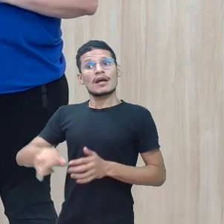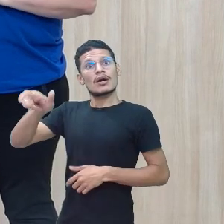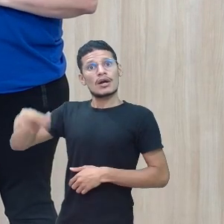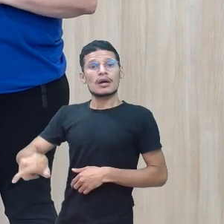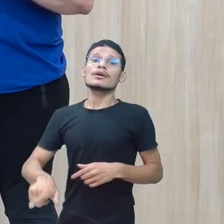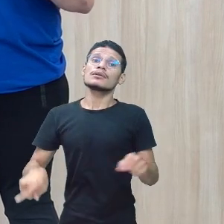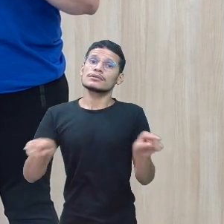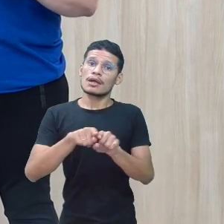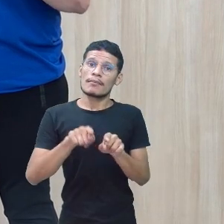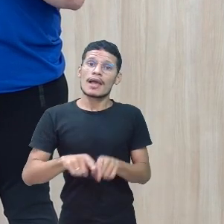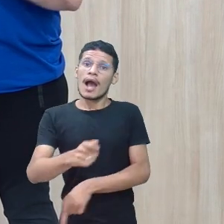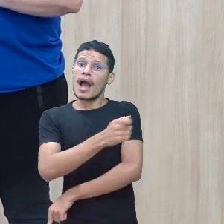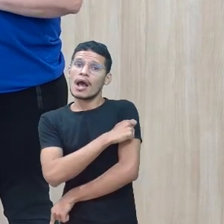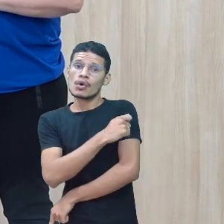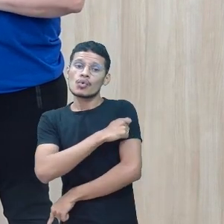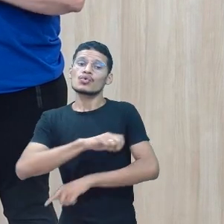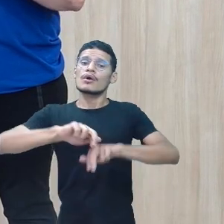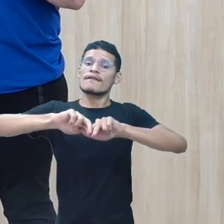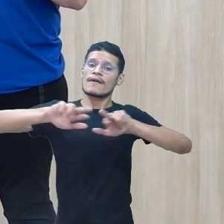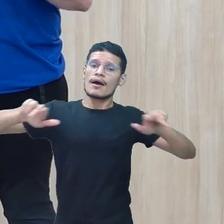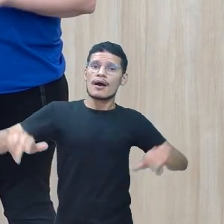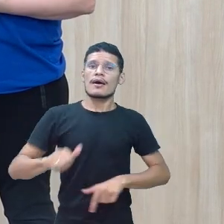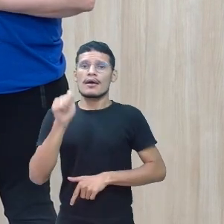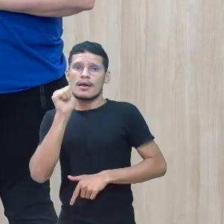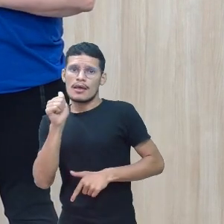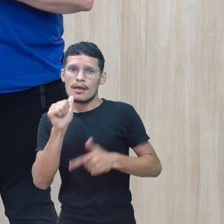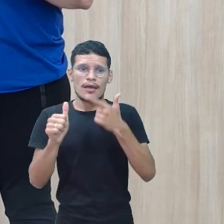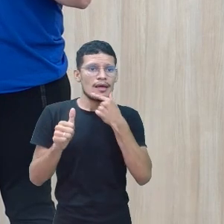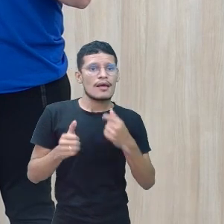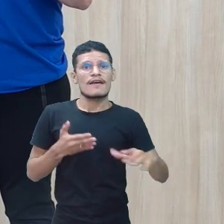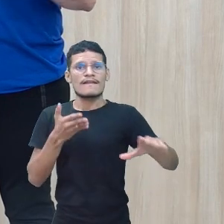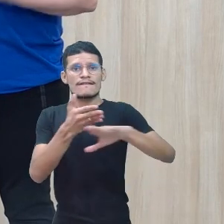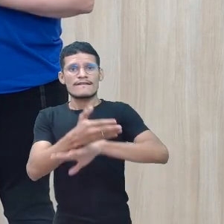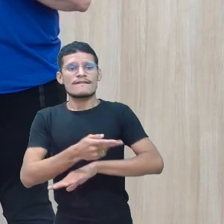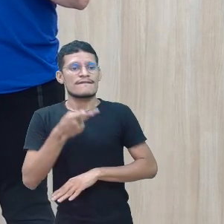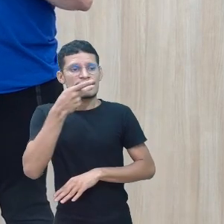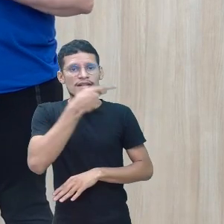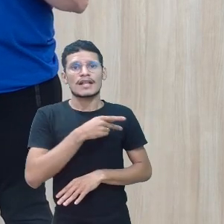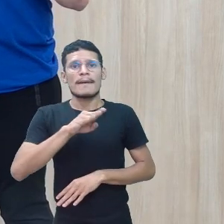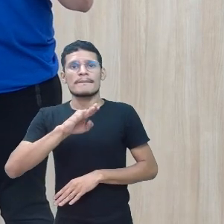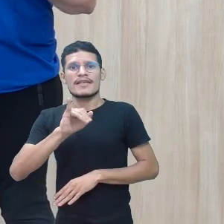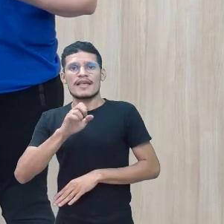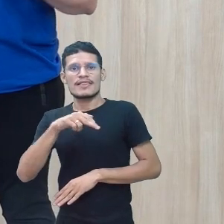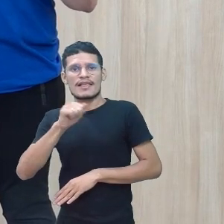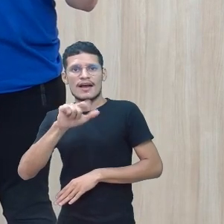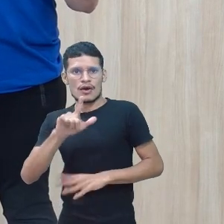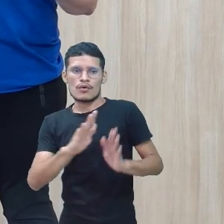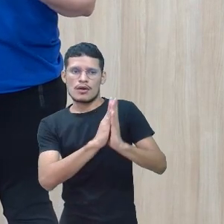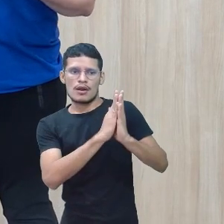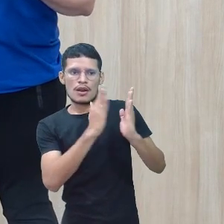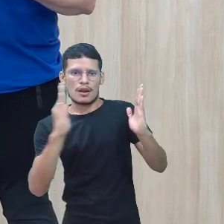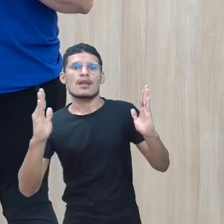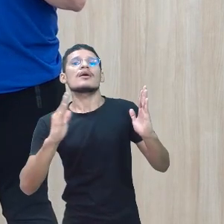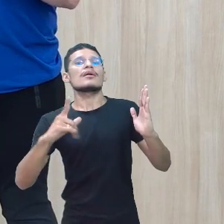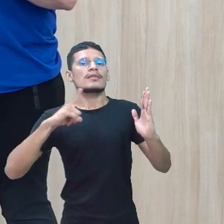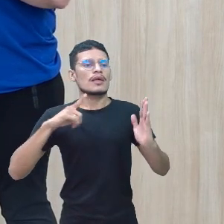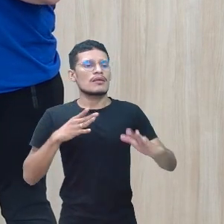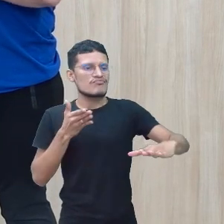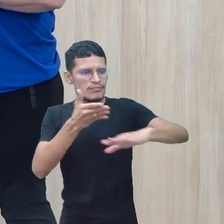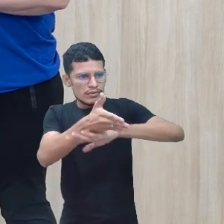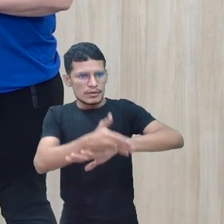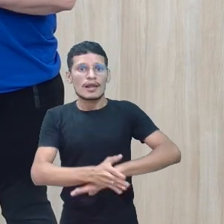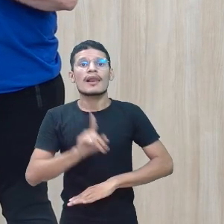aluno, né? Os alunos e alunas foram visitar a Bienal no Centro de Convenções de Pernambuco. Eles